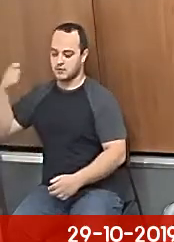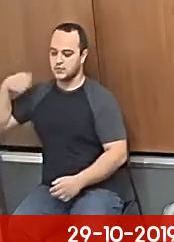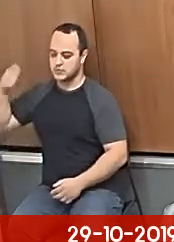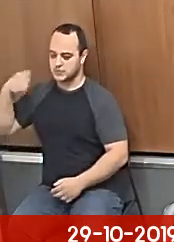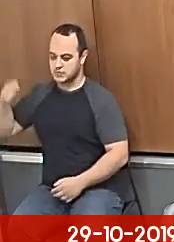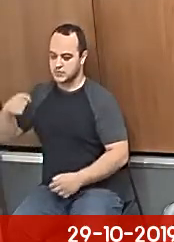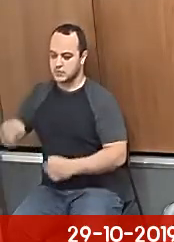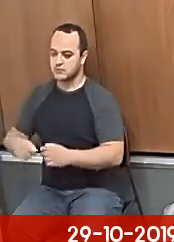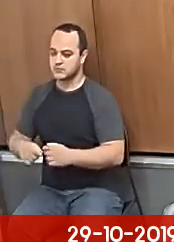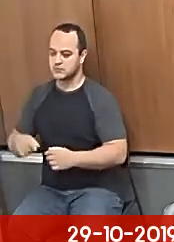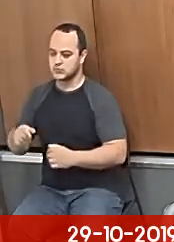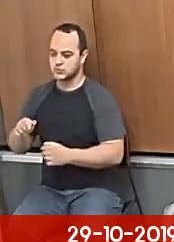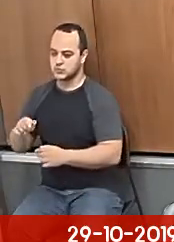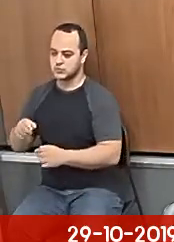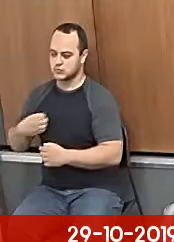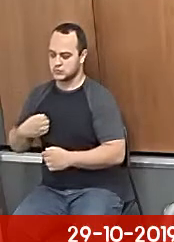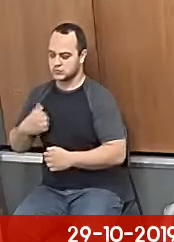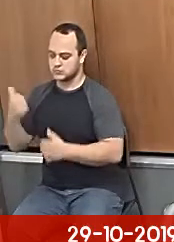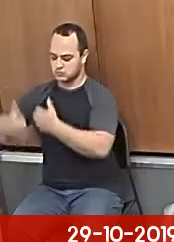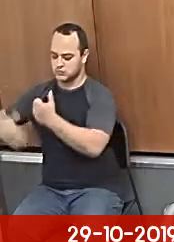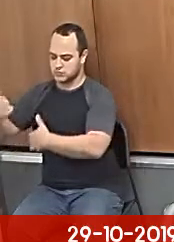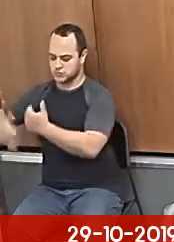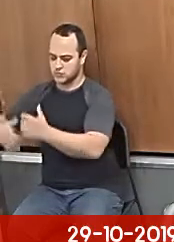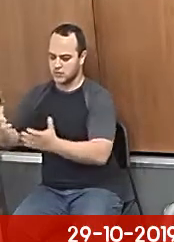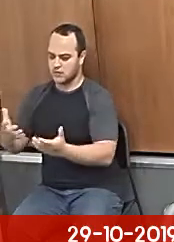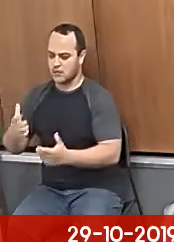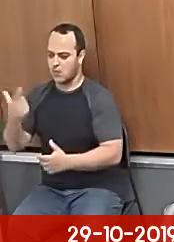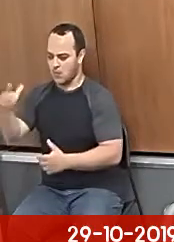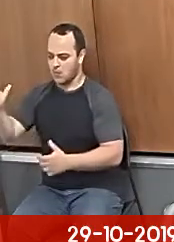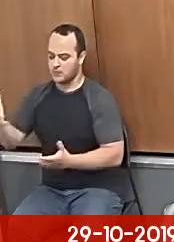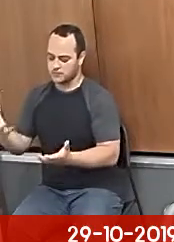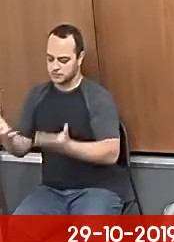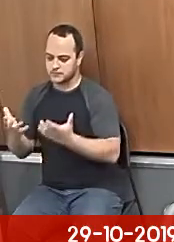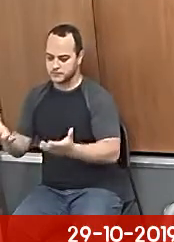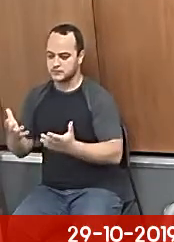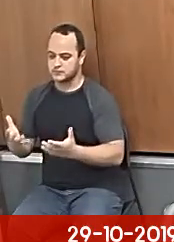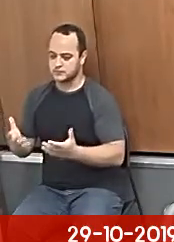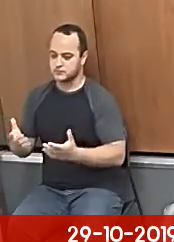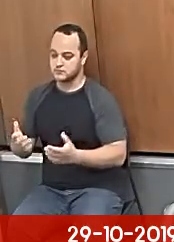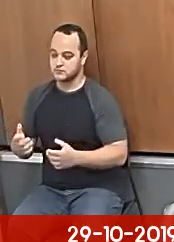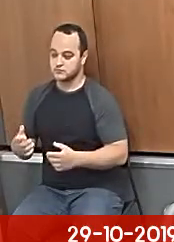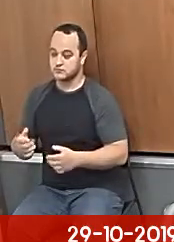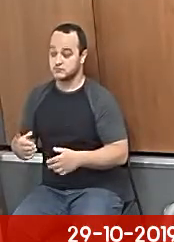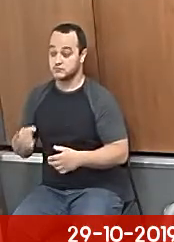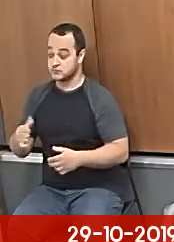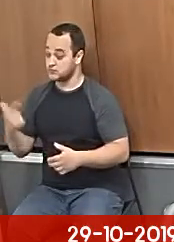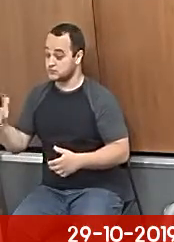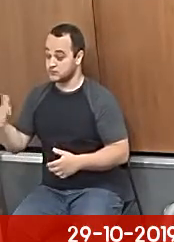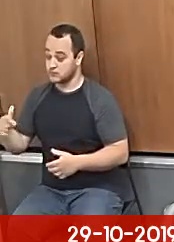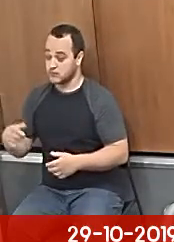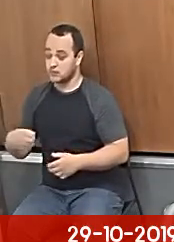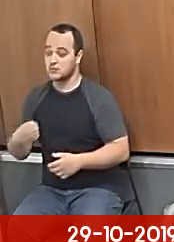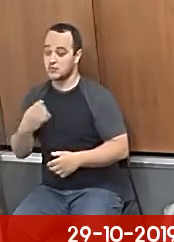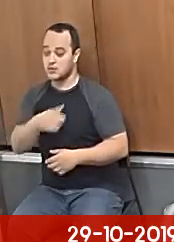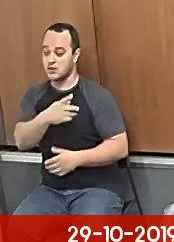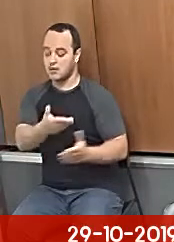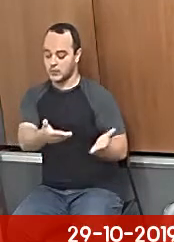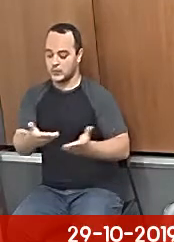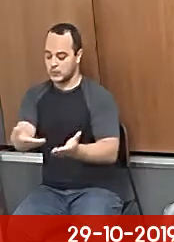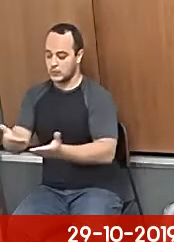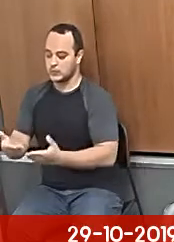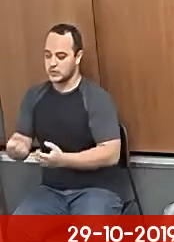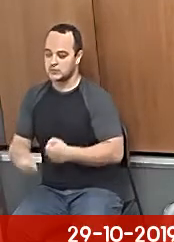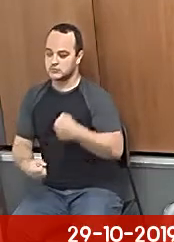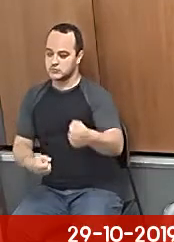do segmento? Porque depois eu quero passar para os convidados para falar sobre a mensagem que vocês deixaram. Tem